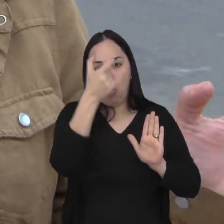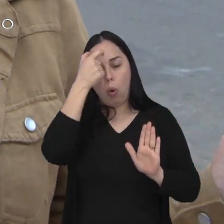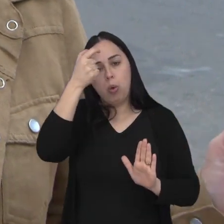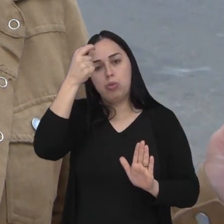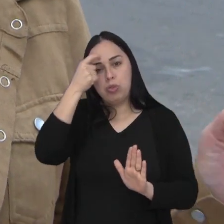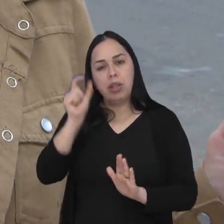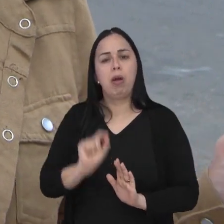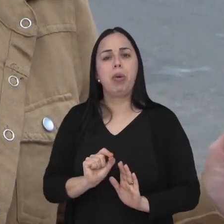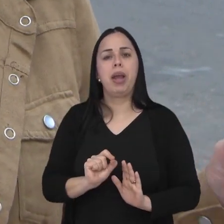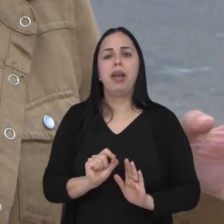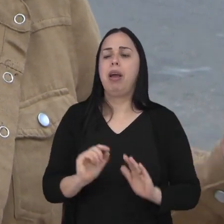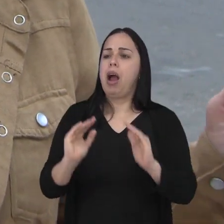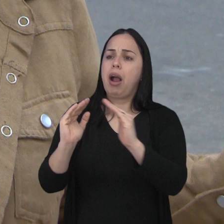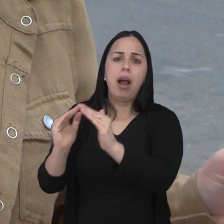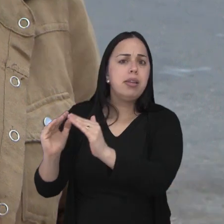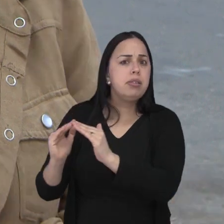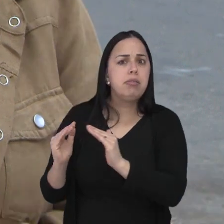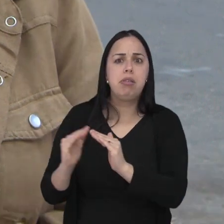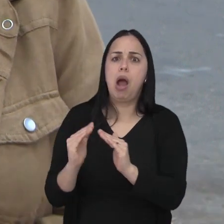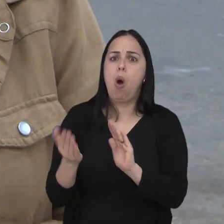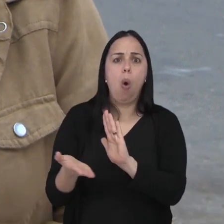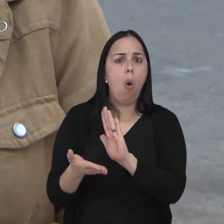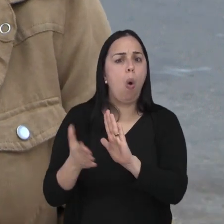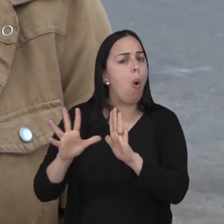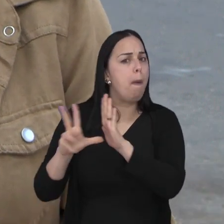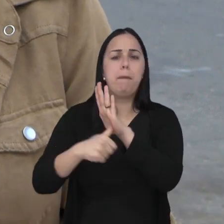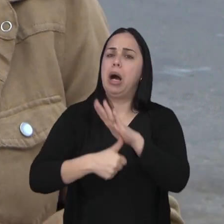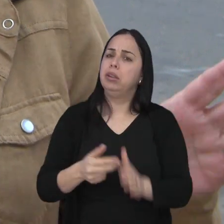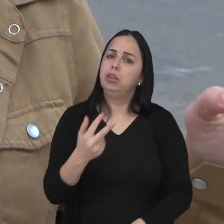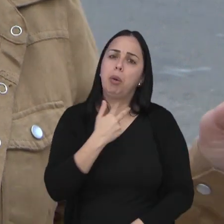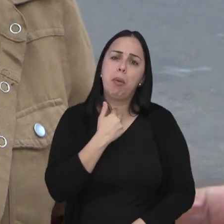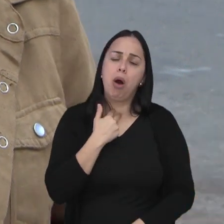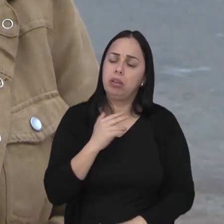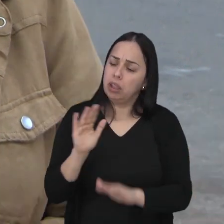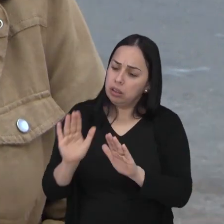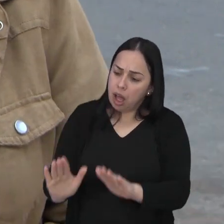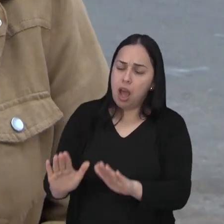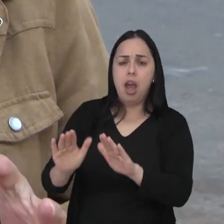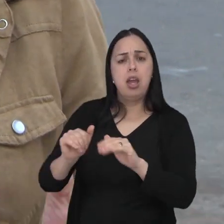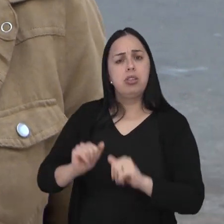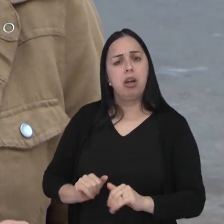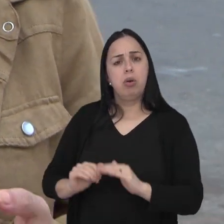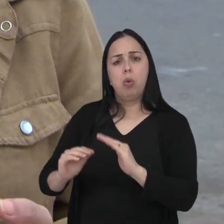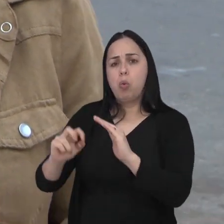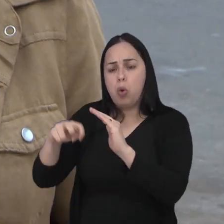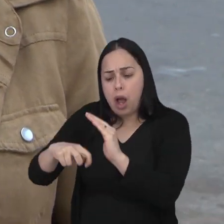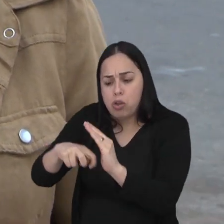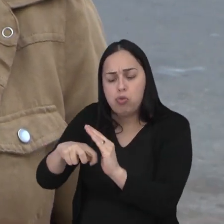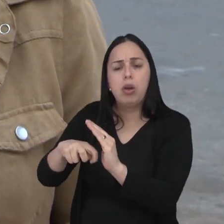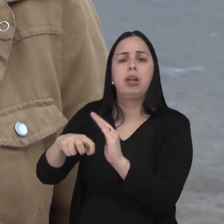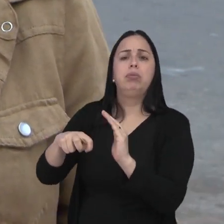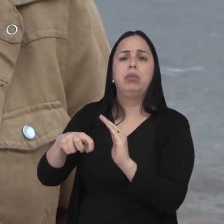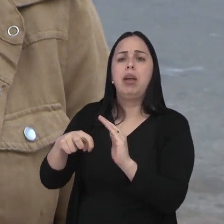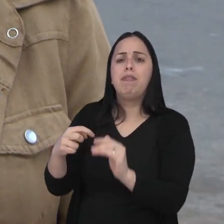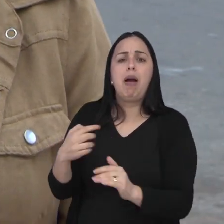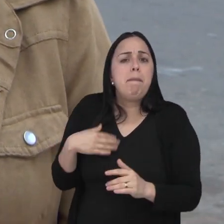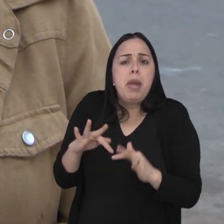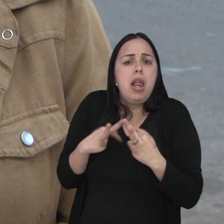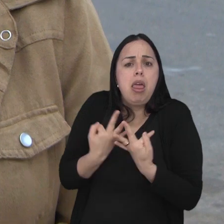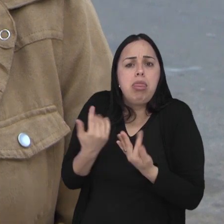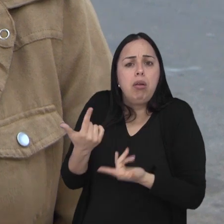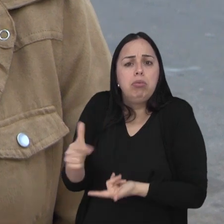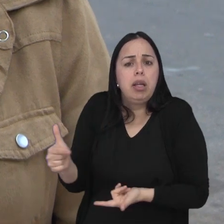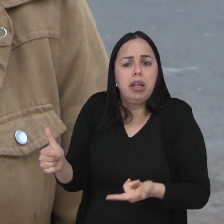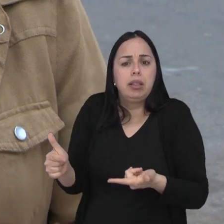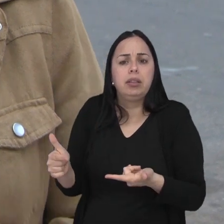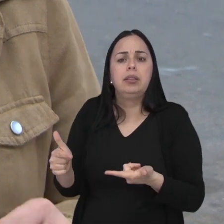estar roubando, a roubarem as casinhas, né? Deixar para o animalzinho ali que precisa, que não tem um lar, que não tem uma